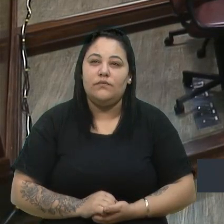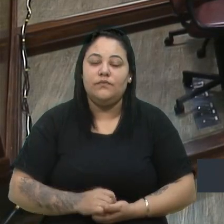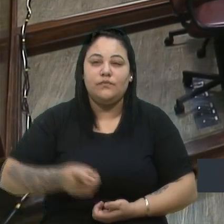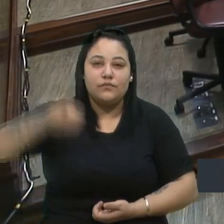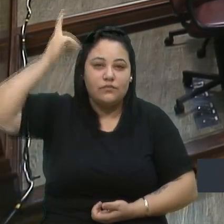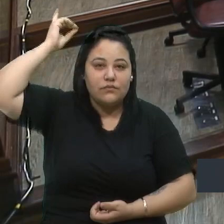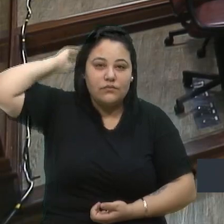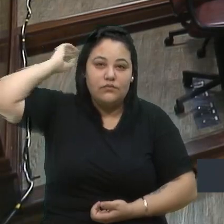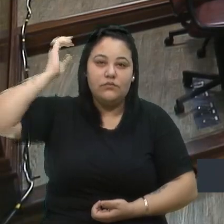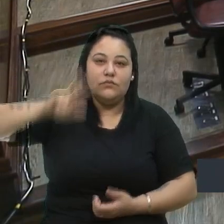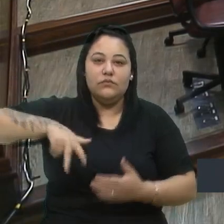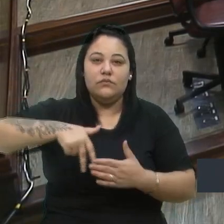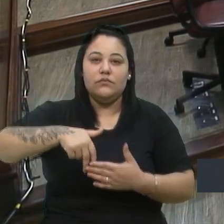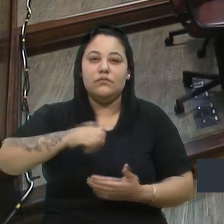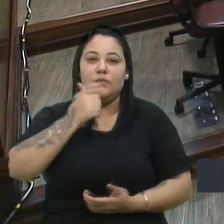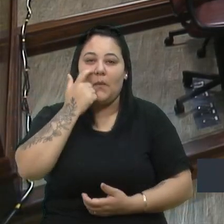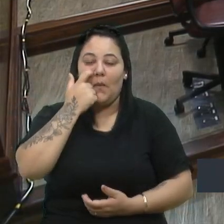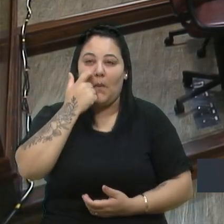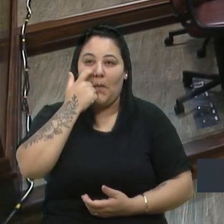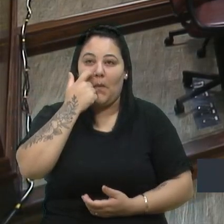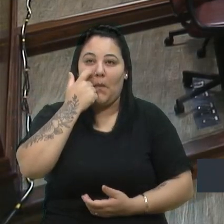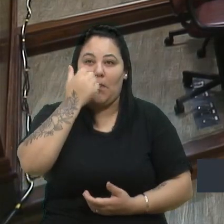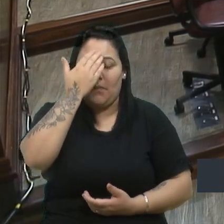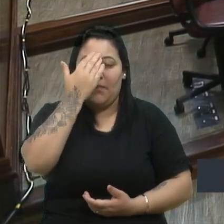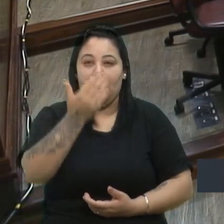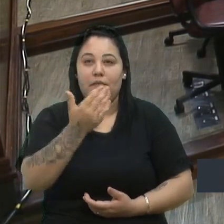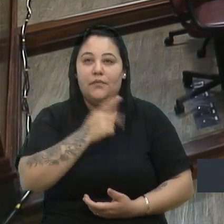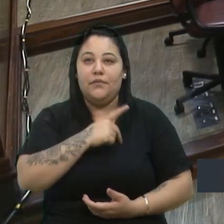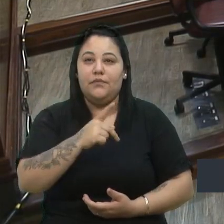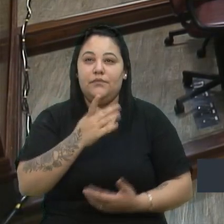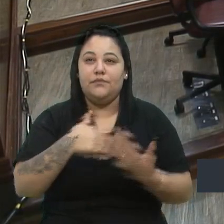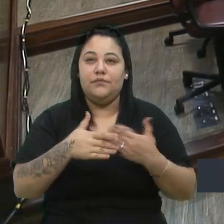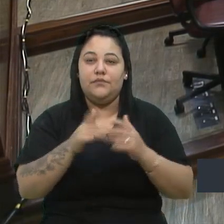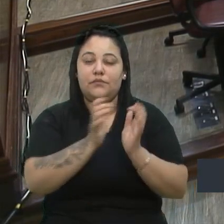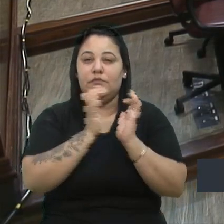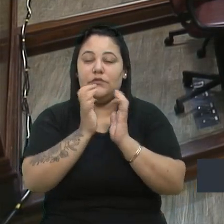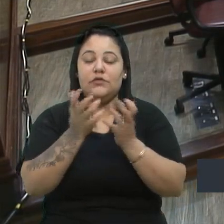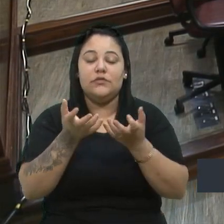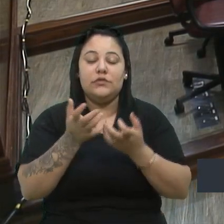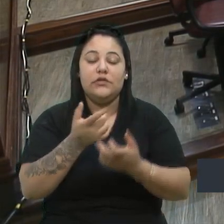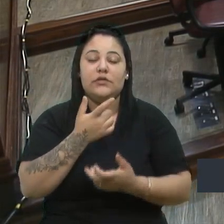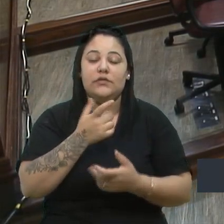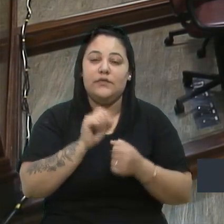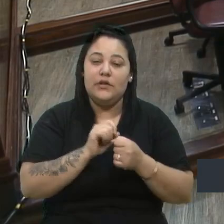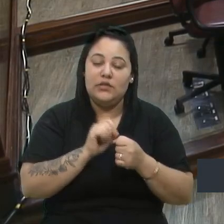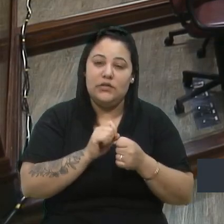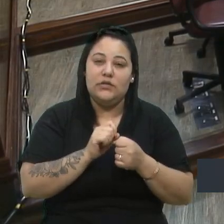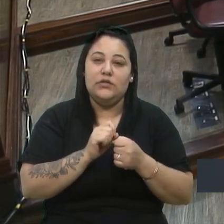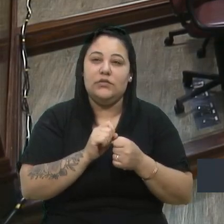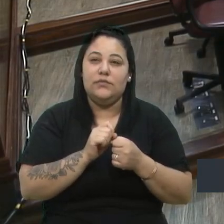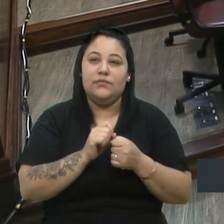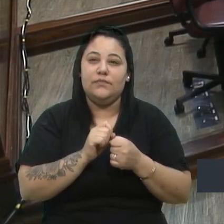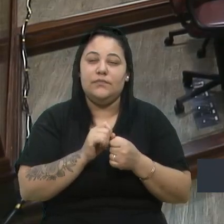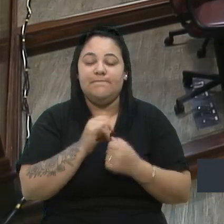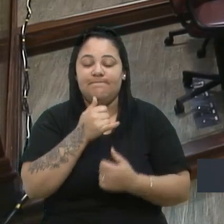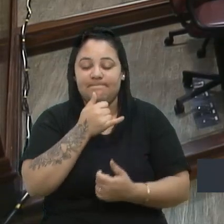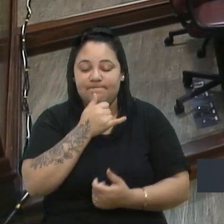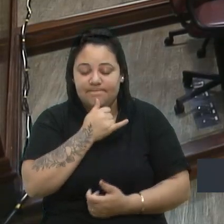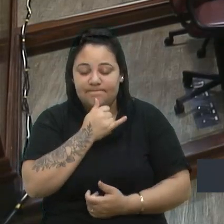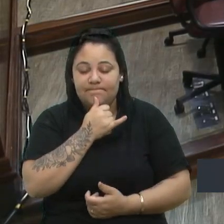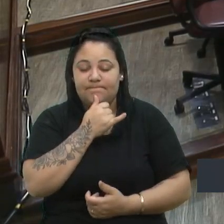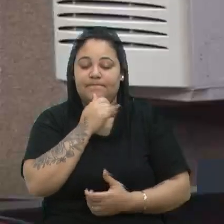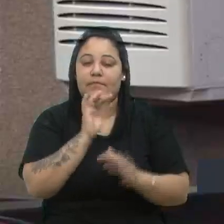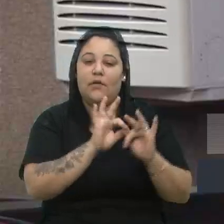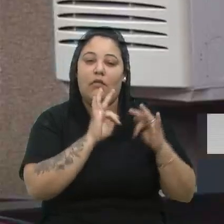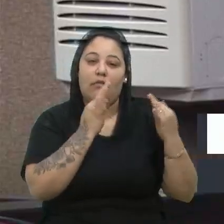Obrigado, presidente, nobres colegas, todos que nos assistem. Gostaria de fazer um voto de pesar aos familiares